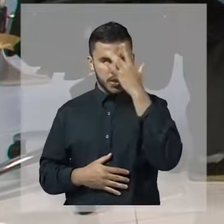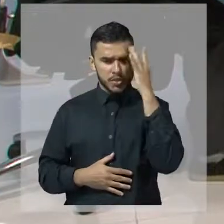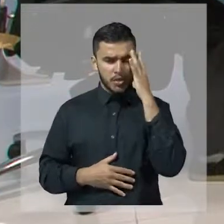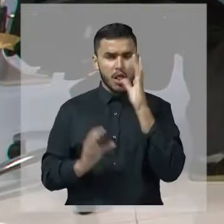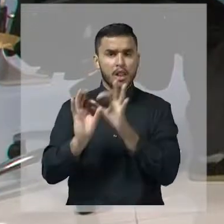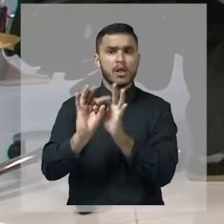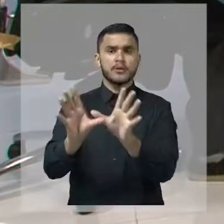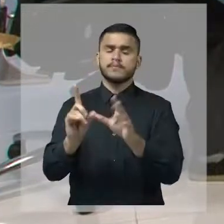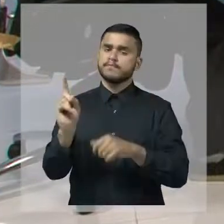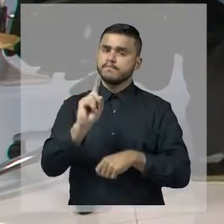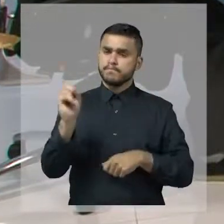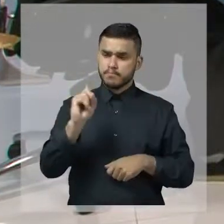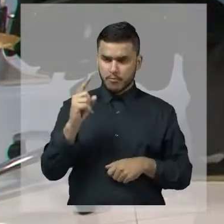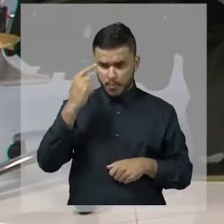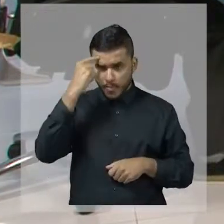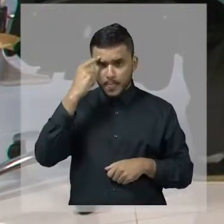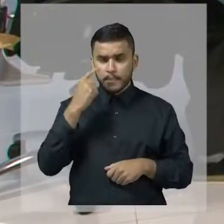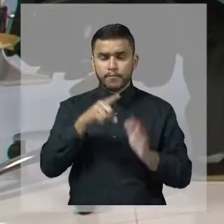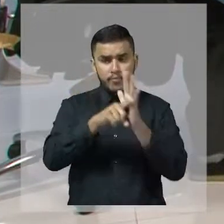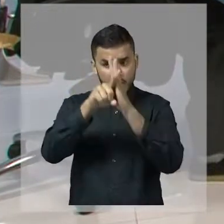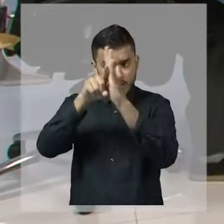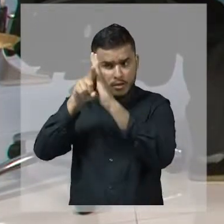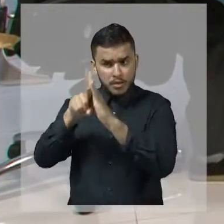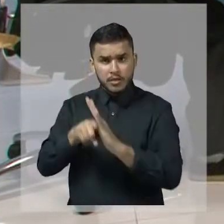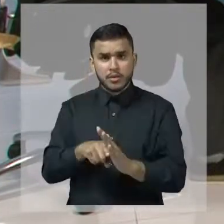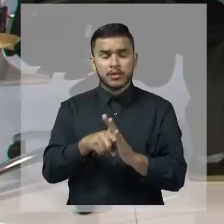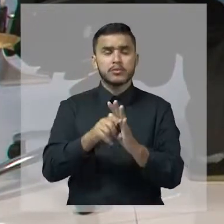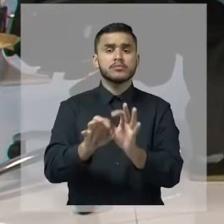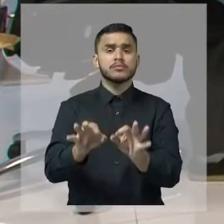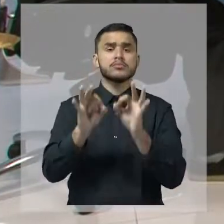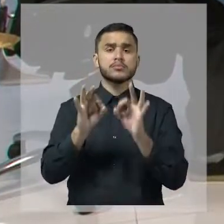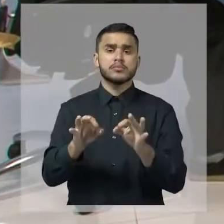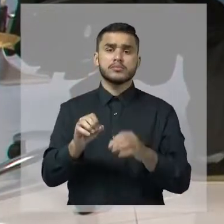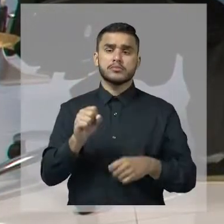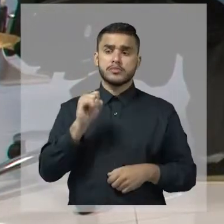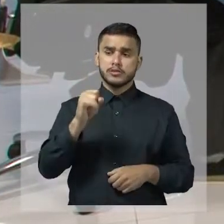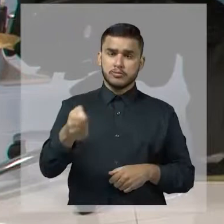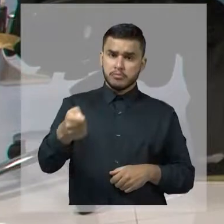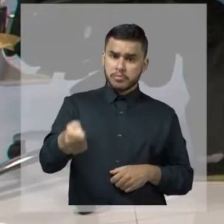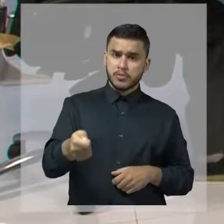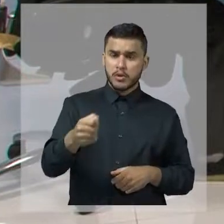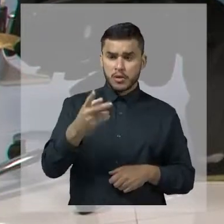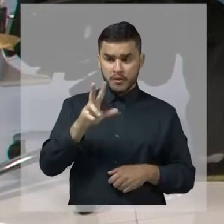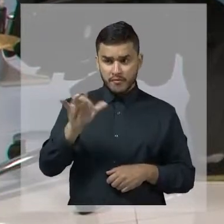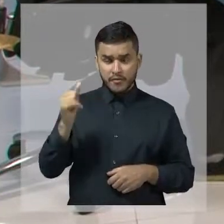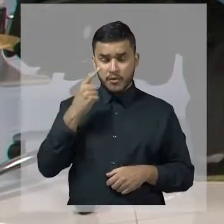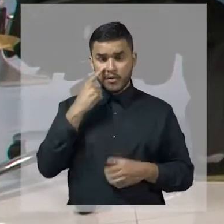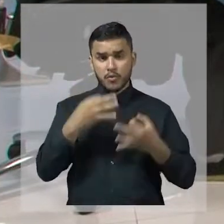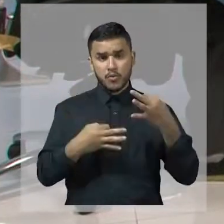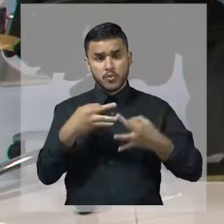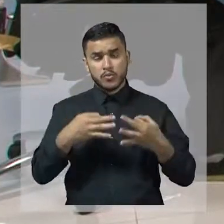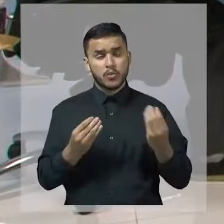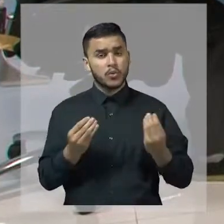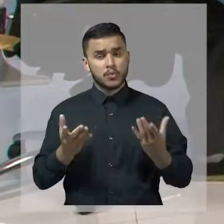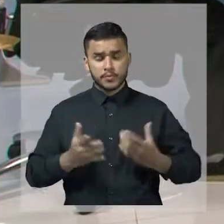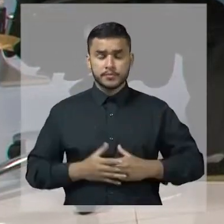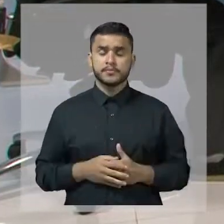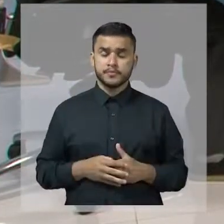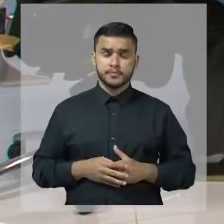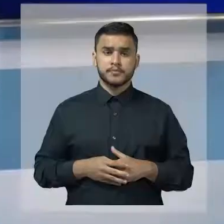para investigar o que realmente está acontecendo e se é caso de punir aquele que ofendeu. Professor